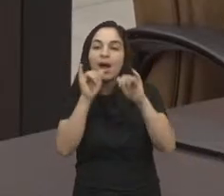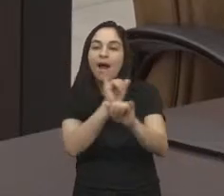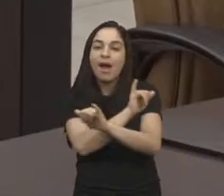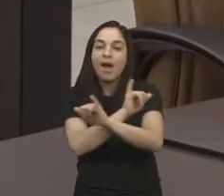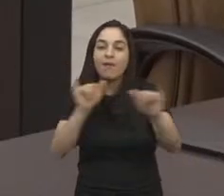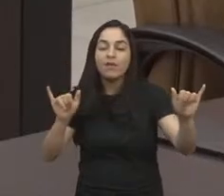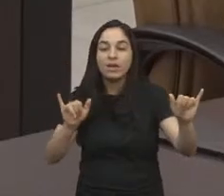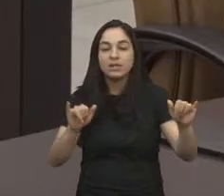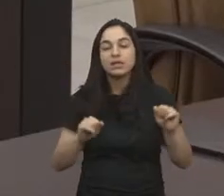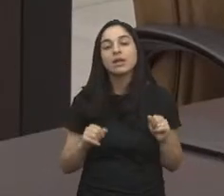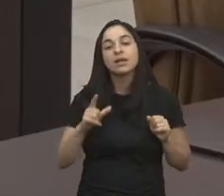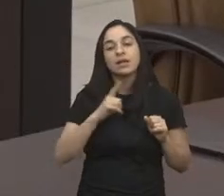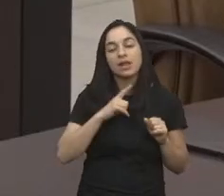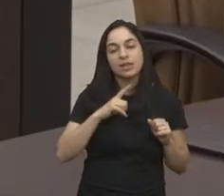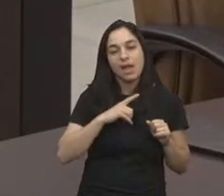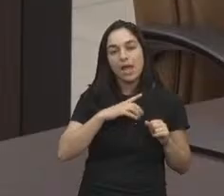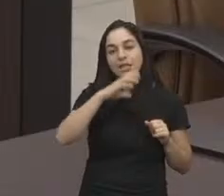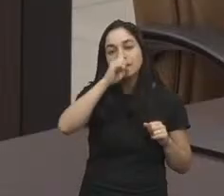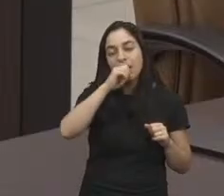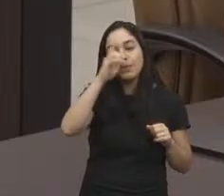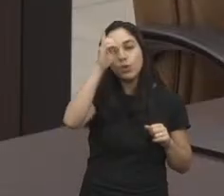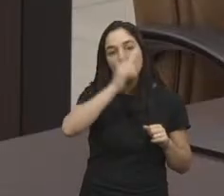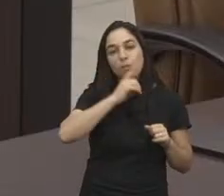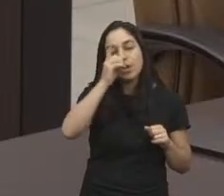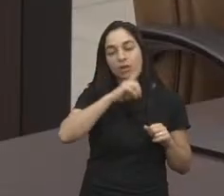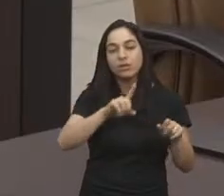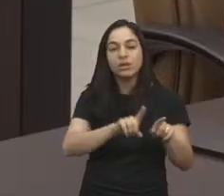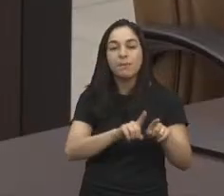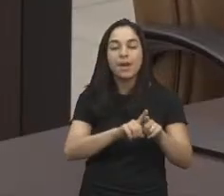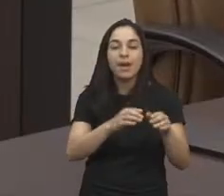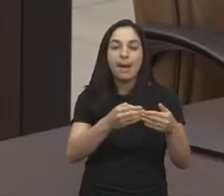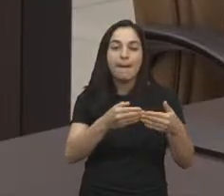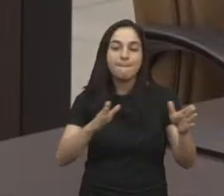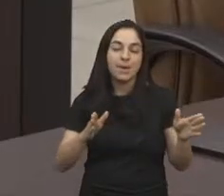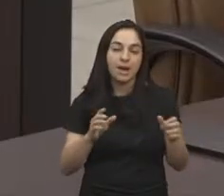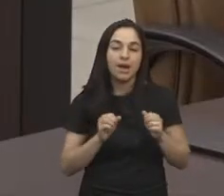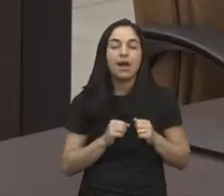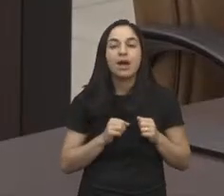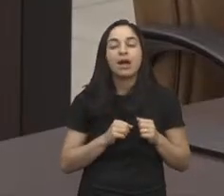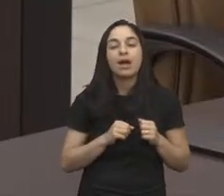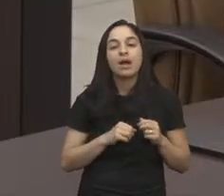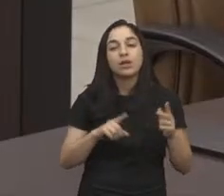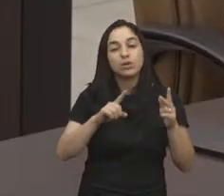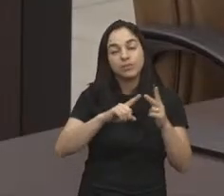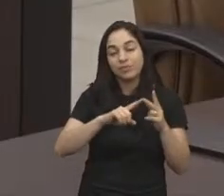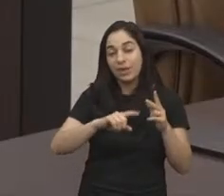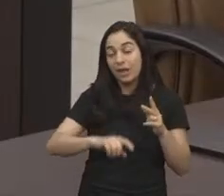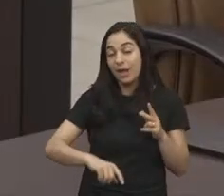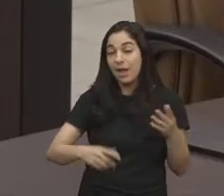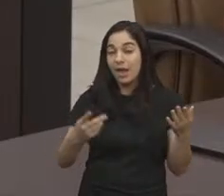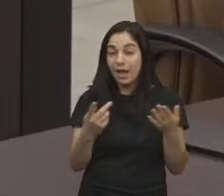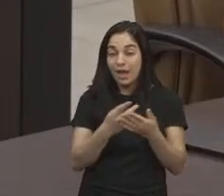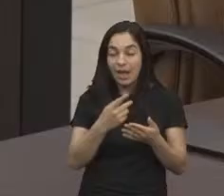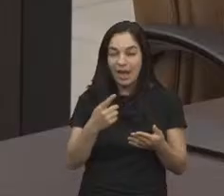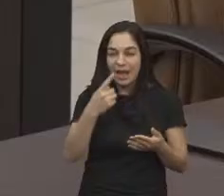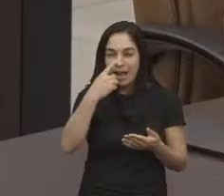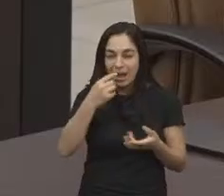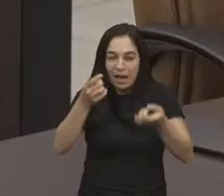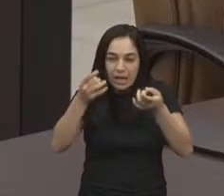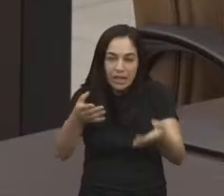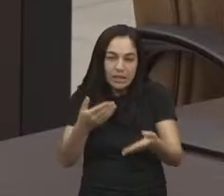munícipes, que temos leves abertos aos sábados, aos domingos, o porquê fazer descarte legal A questão também, é uma vergonha para a nossa cidade de